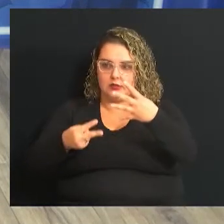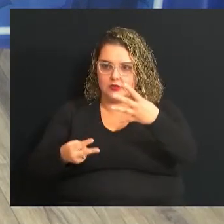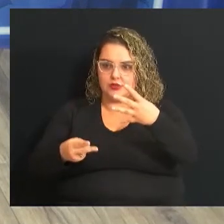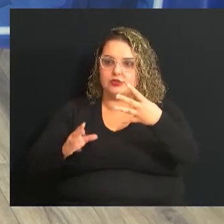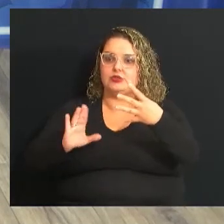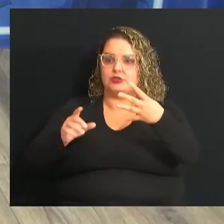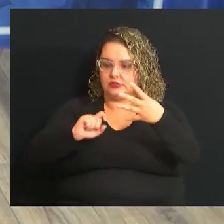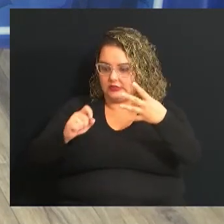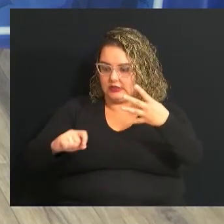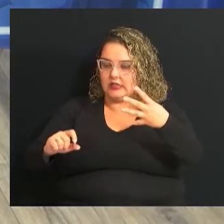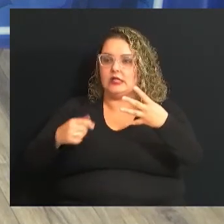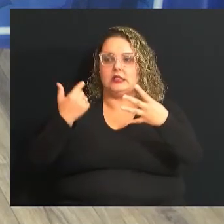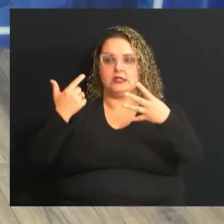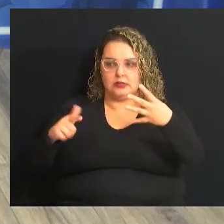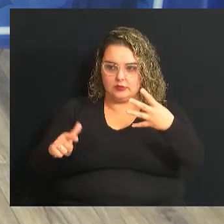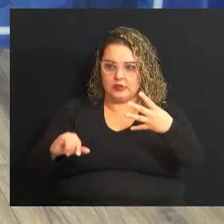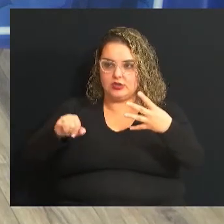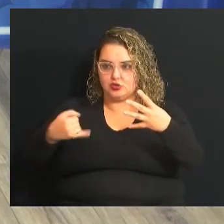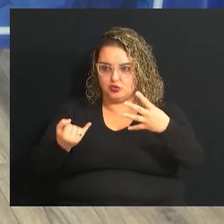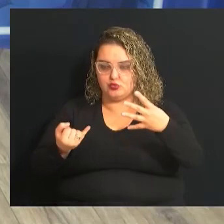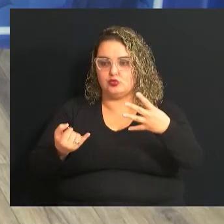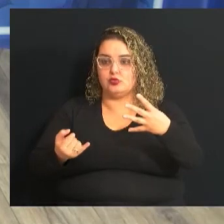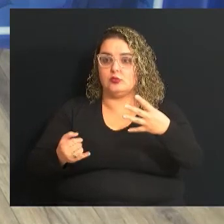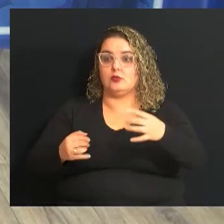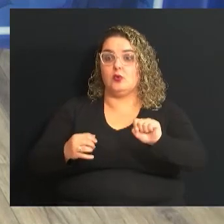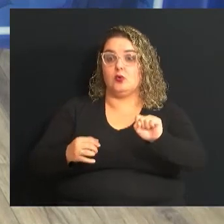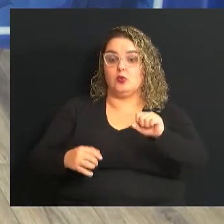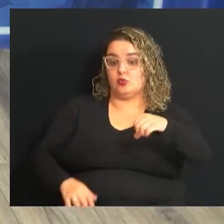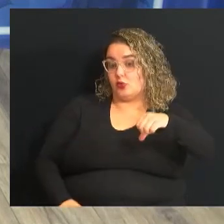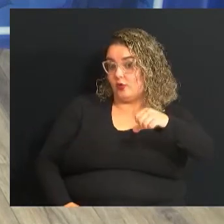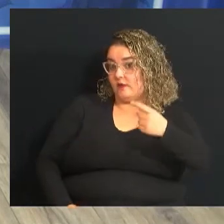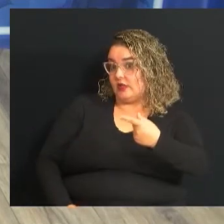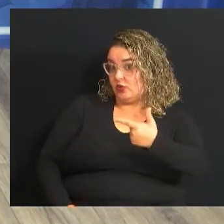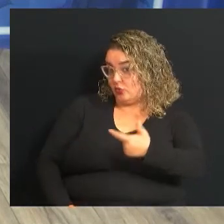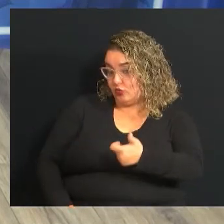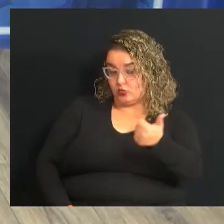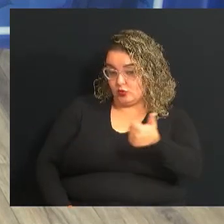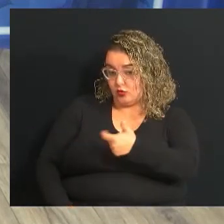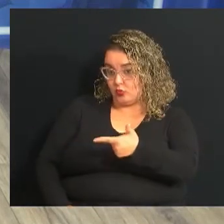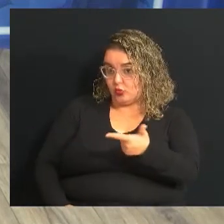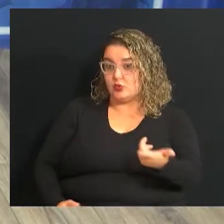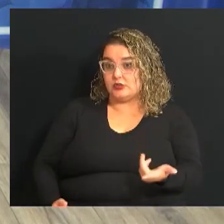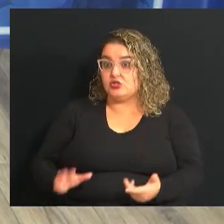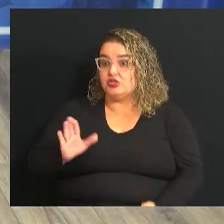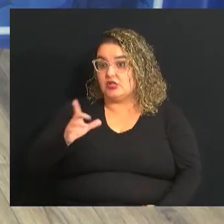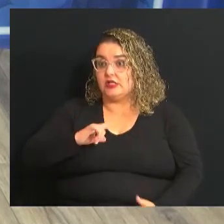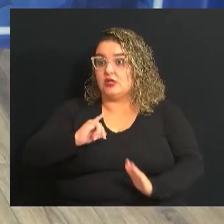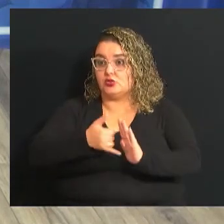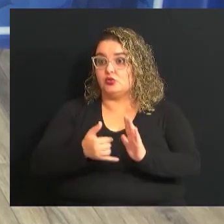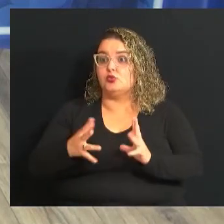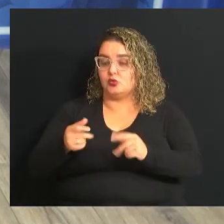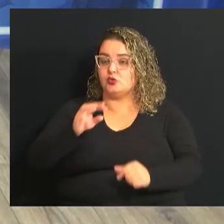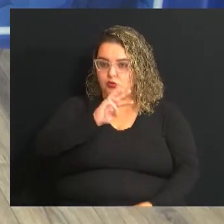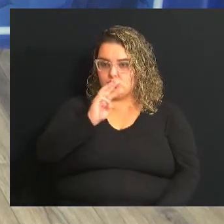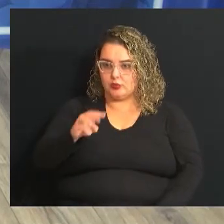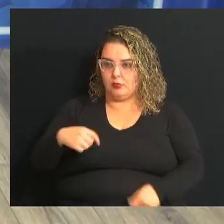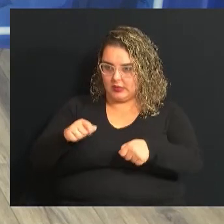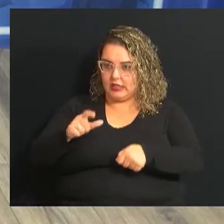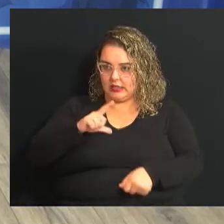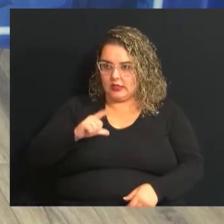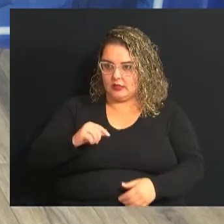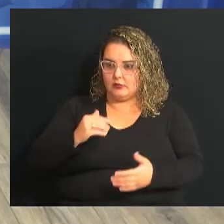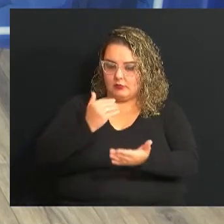anticorpos. Então, os idosos, os imunossuprimidos, mesmo que adequadamente vacinados, devem ter mais cuidado. E as recomendações